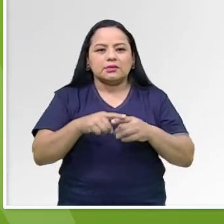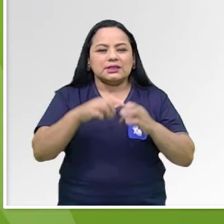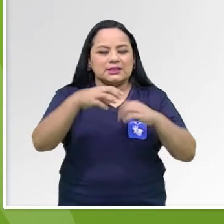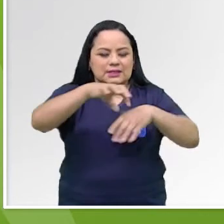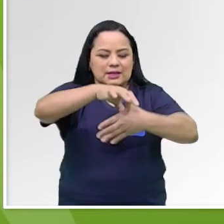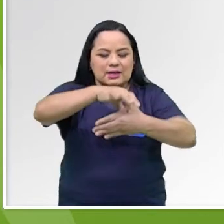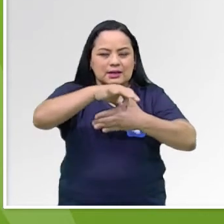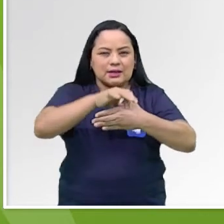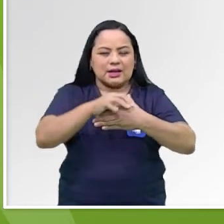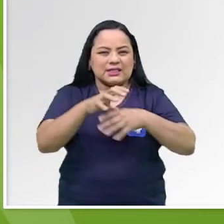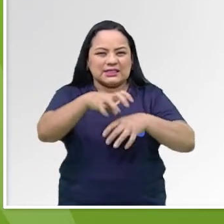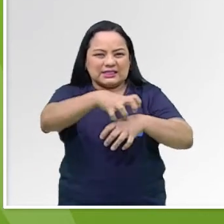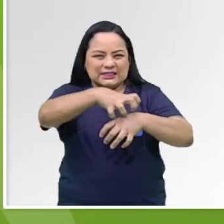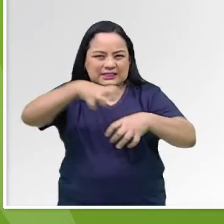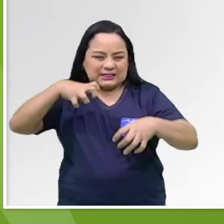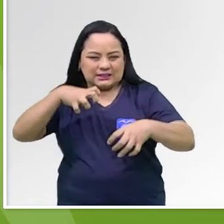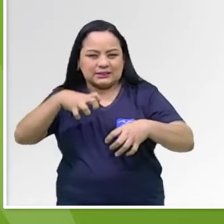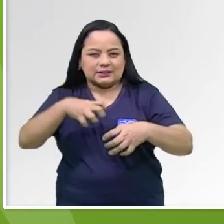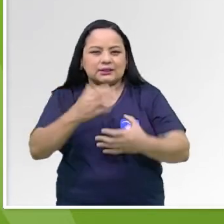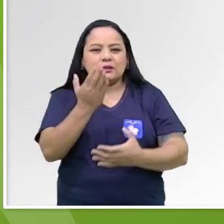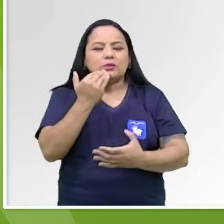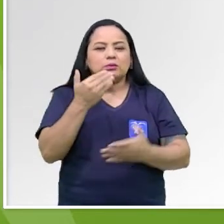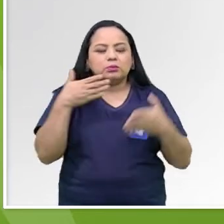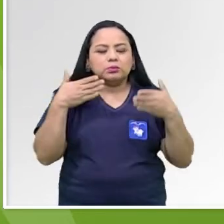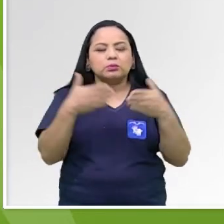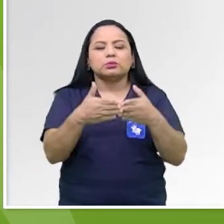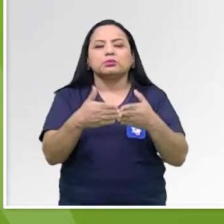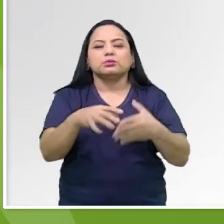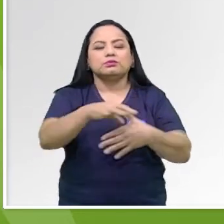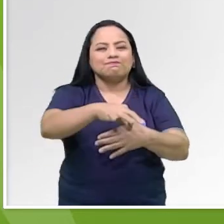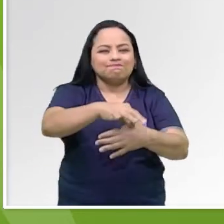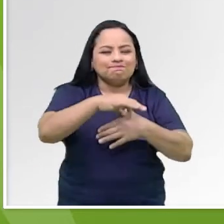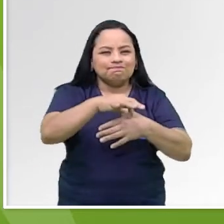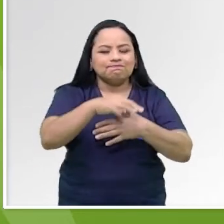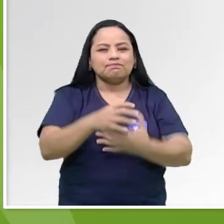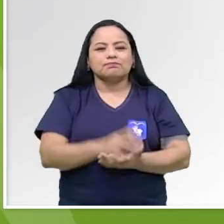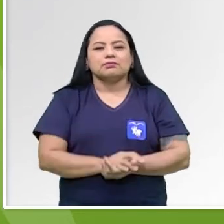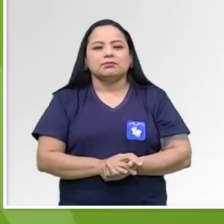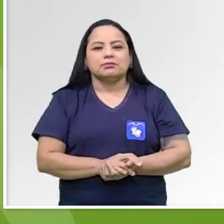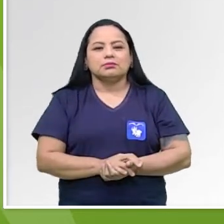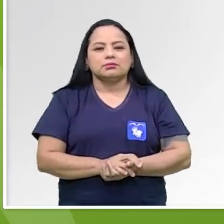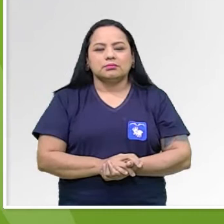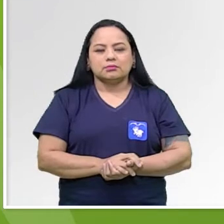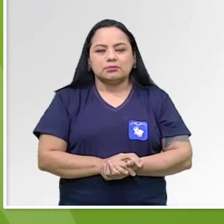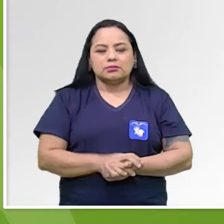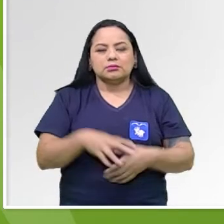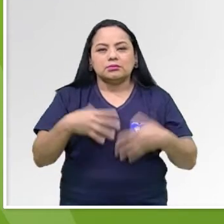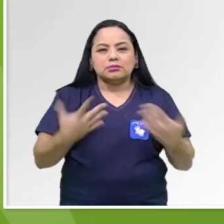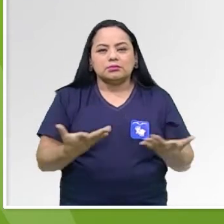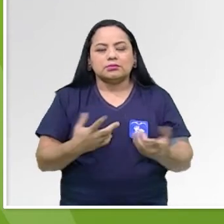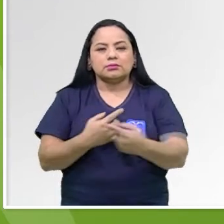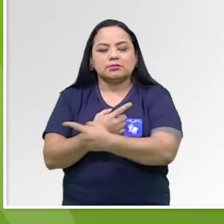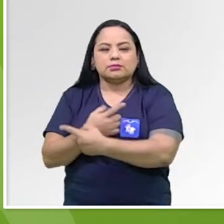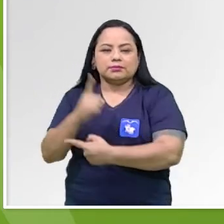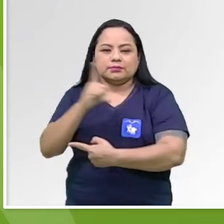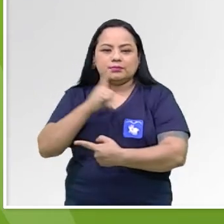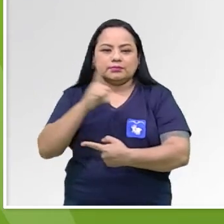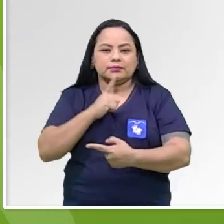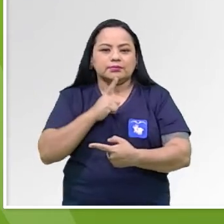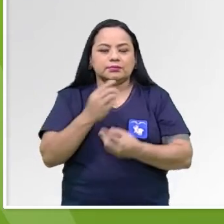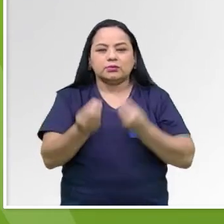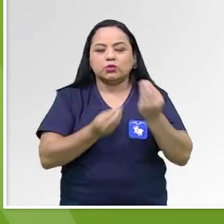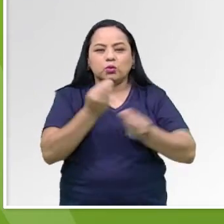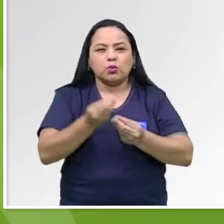de outros animais. Então, eles se alimentam exclusivamente de carne, como o seu próprio nome diz. Então, eles têm as suas